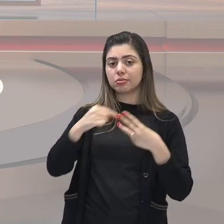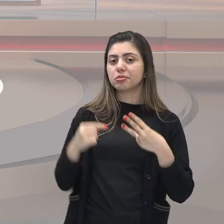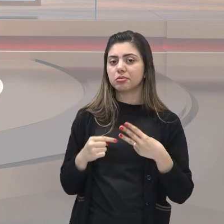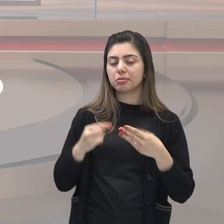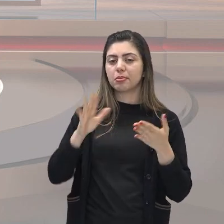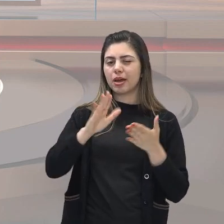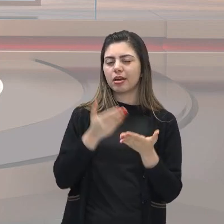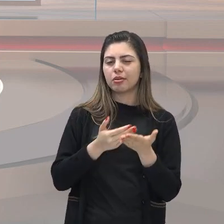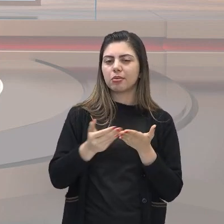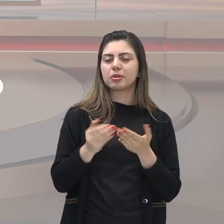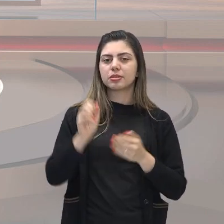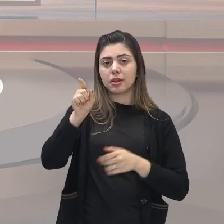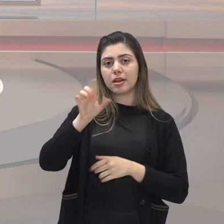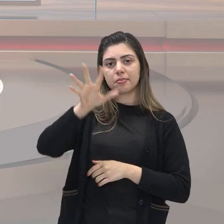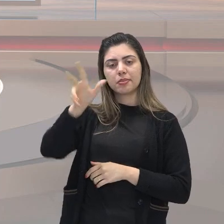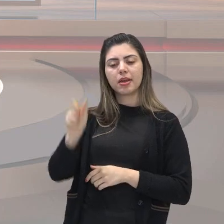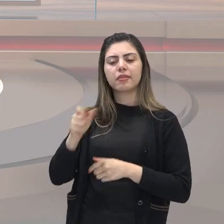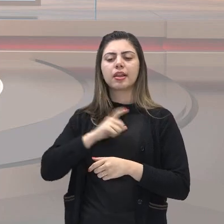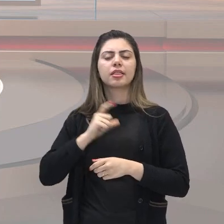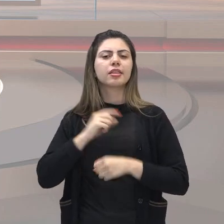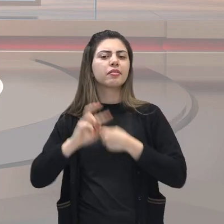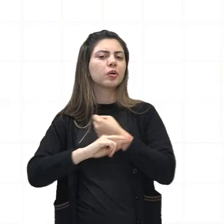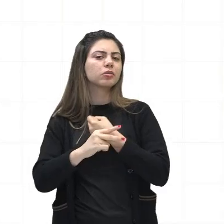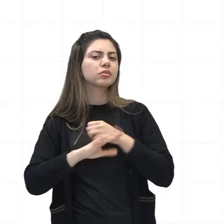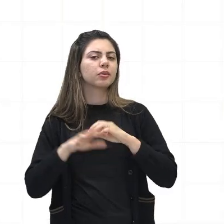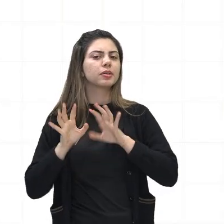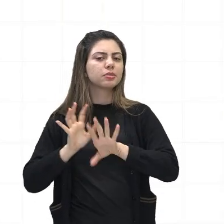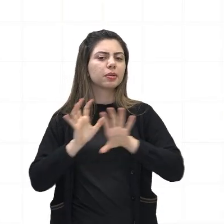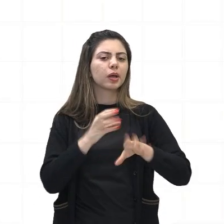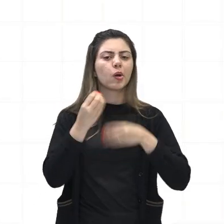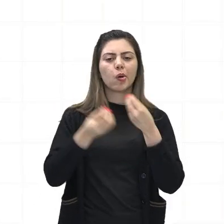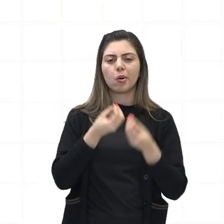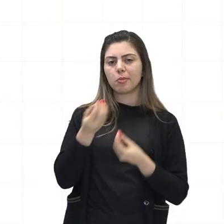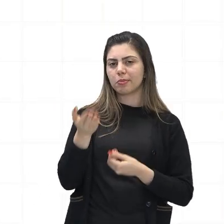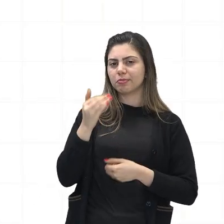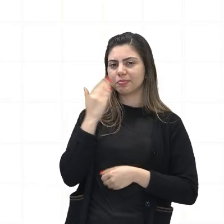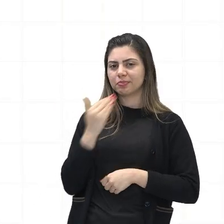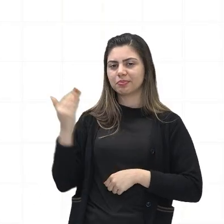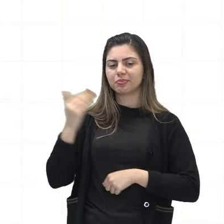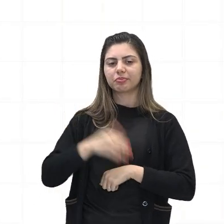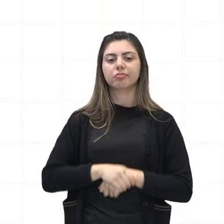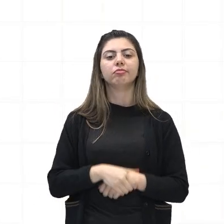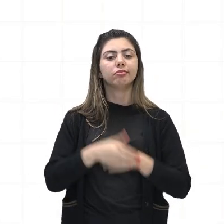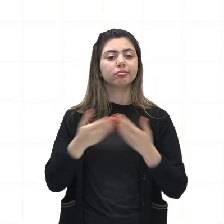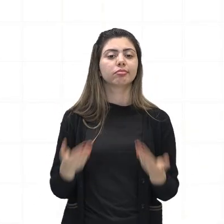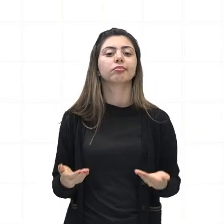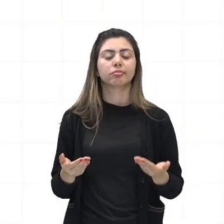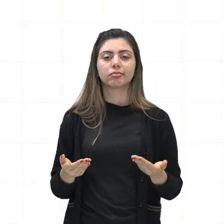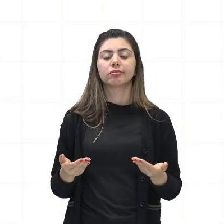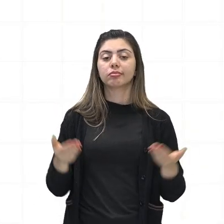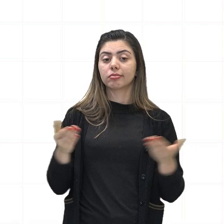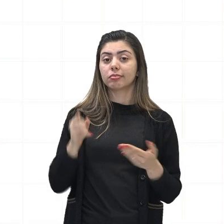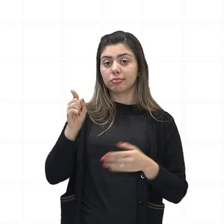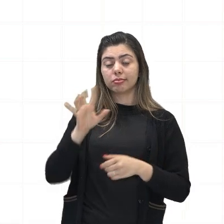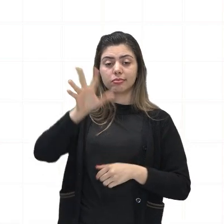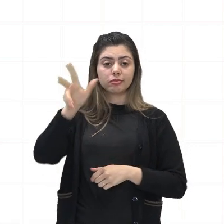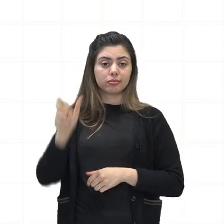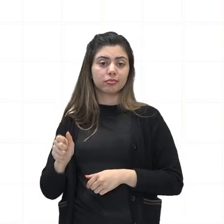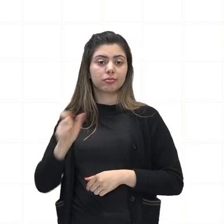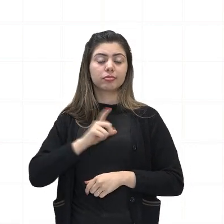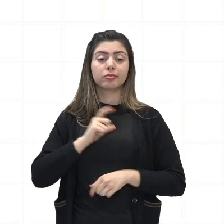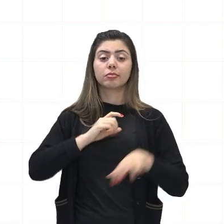então pela África. Então, os impactos que essas ideias tiveram na África, vamos começar a verificar? Então, nós vamos ter na África